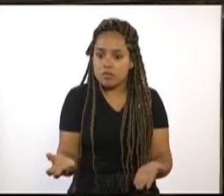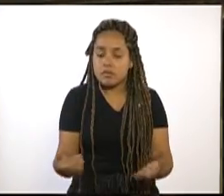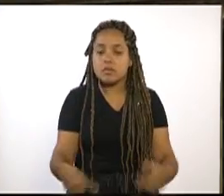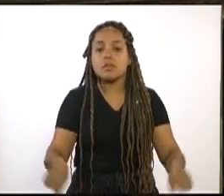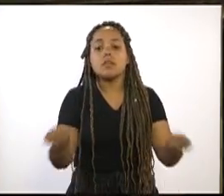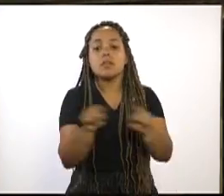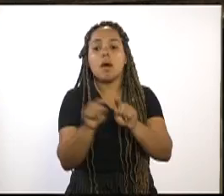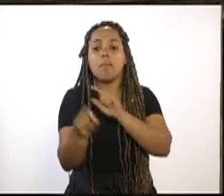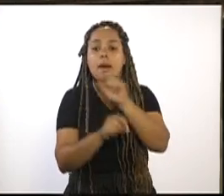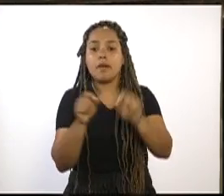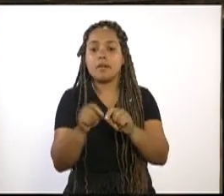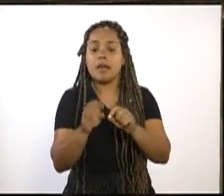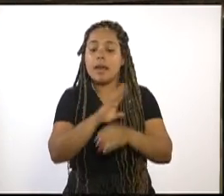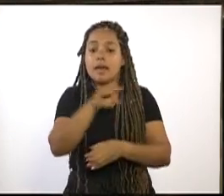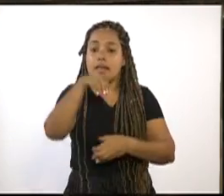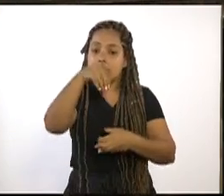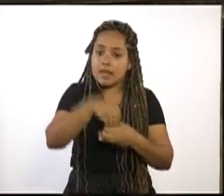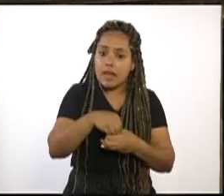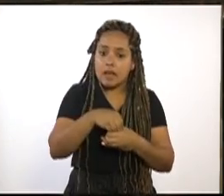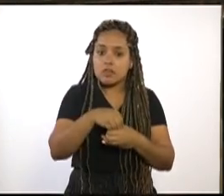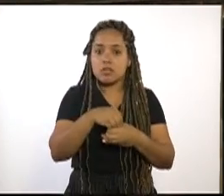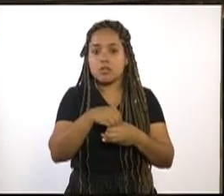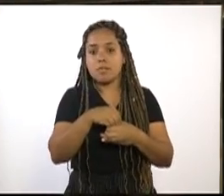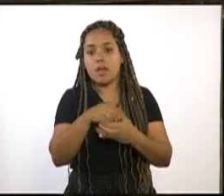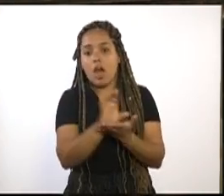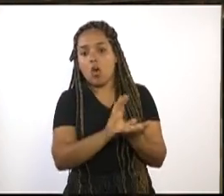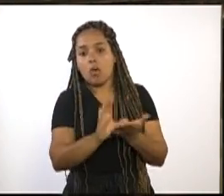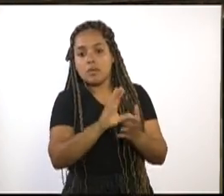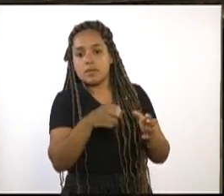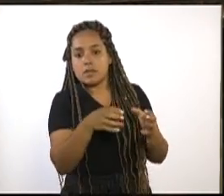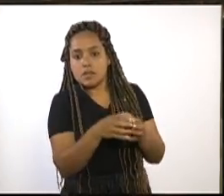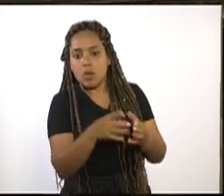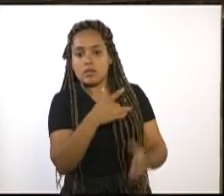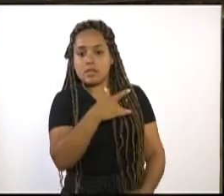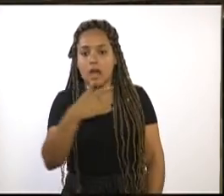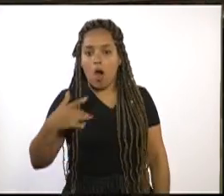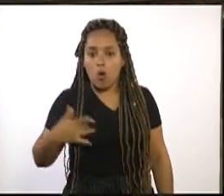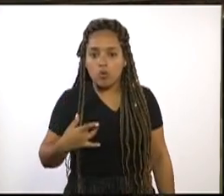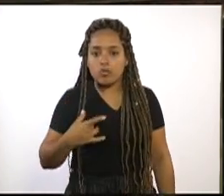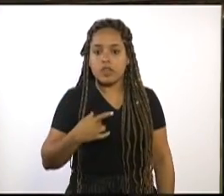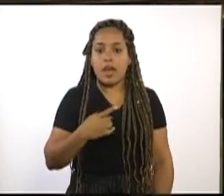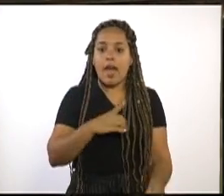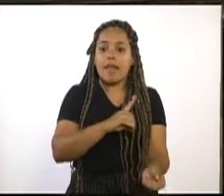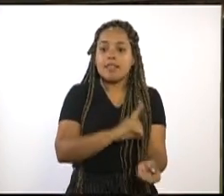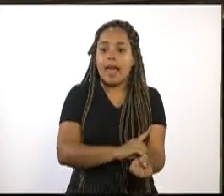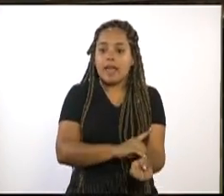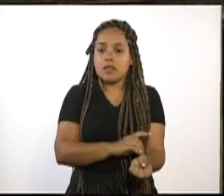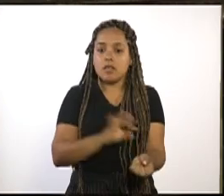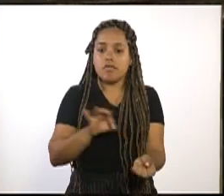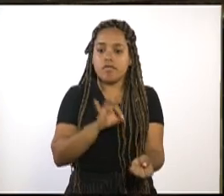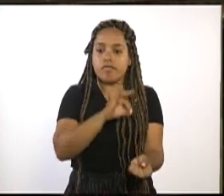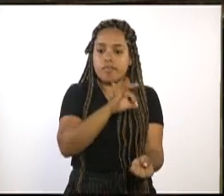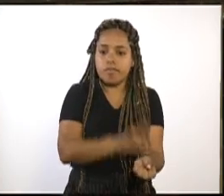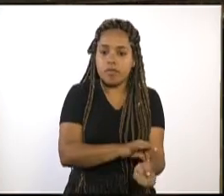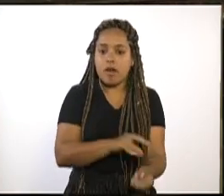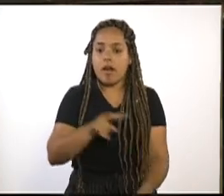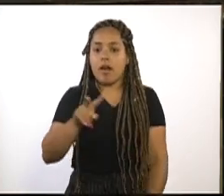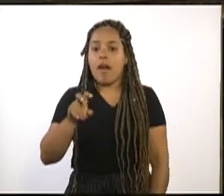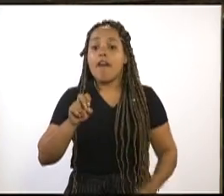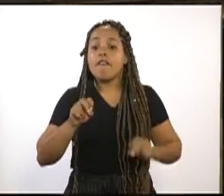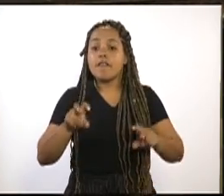de Saúde em relação ao Zika, vírus, a dengue. Nós ainda estamos sob a égide dessas